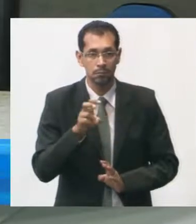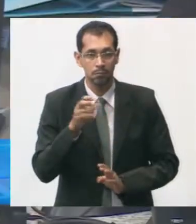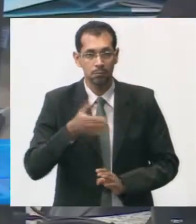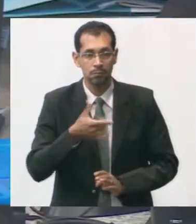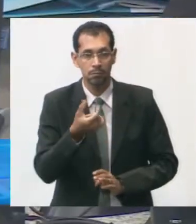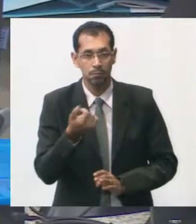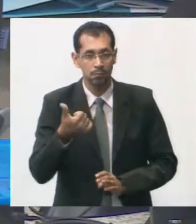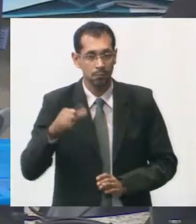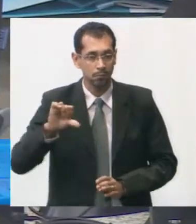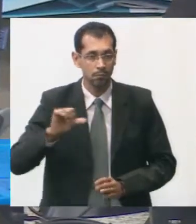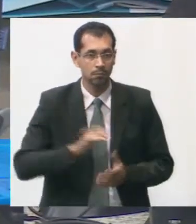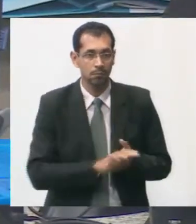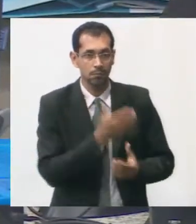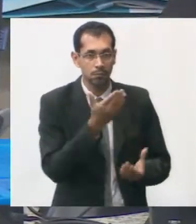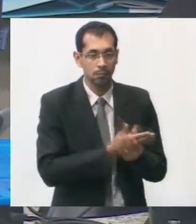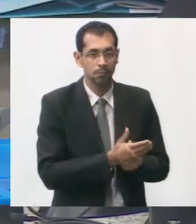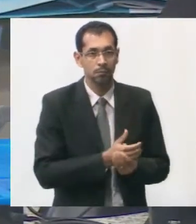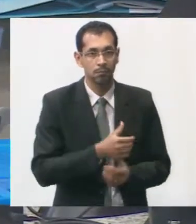do processo